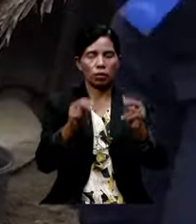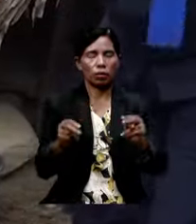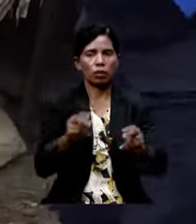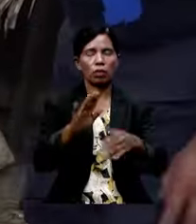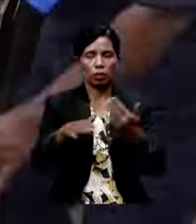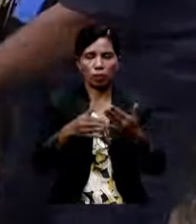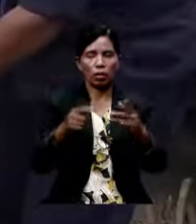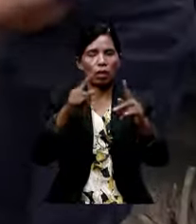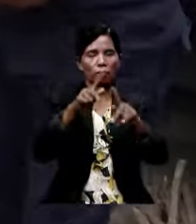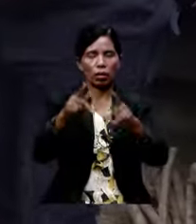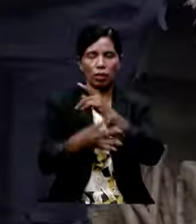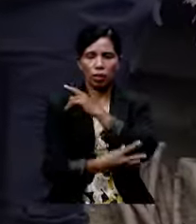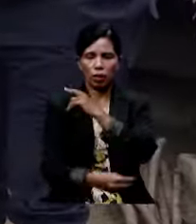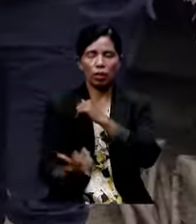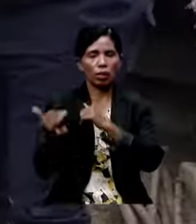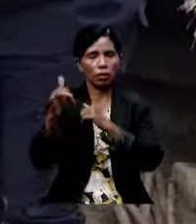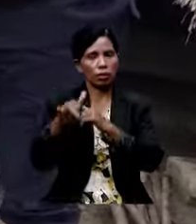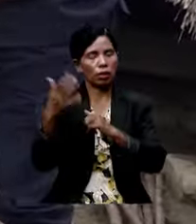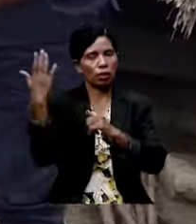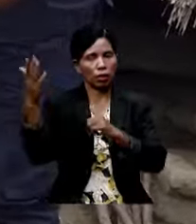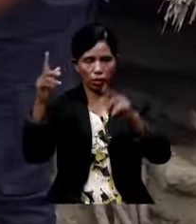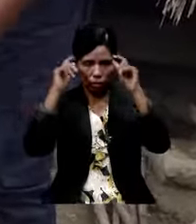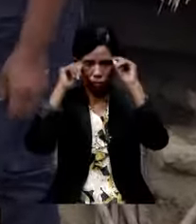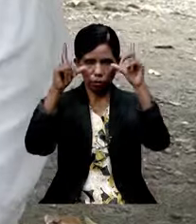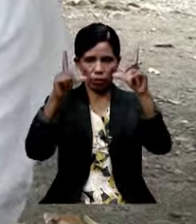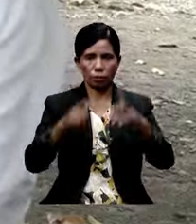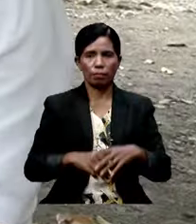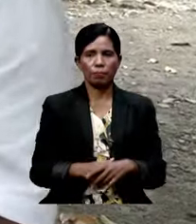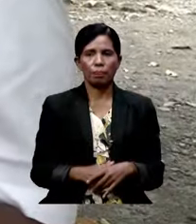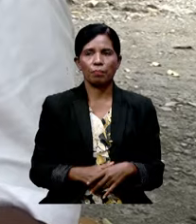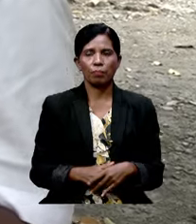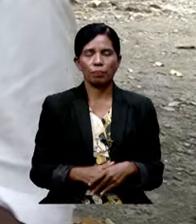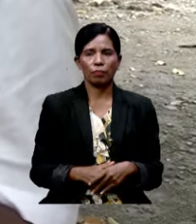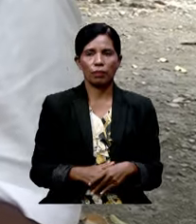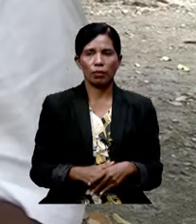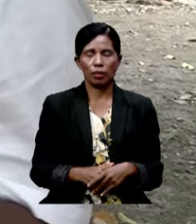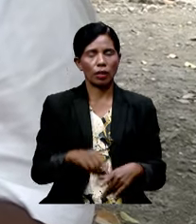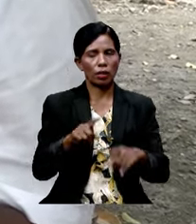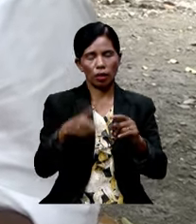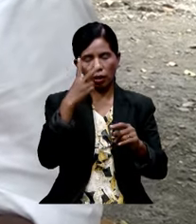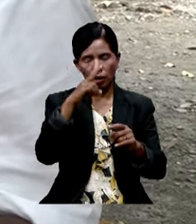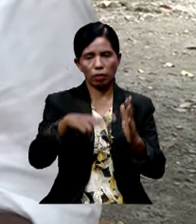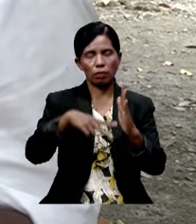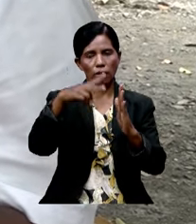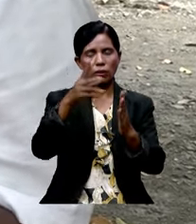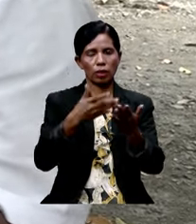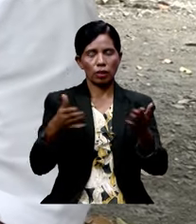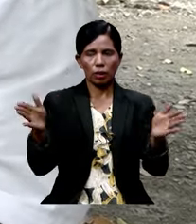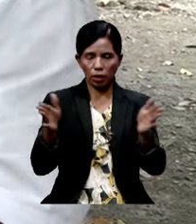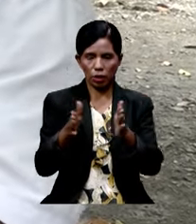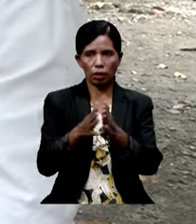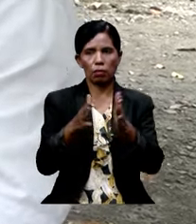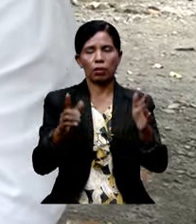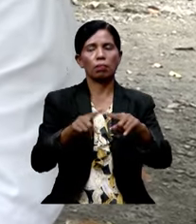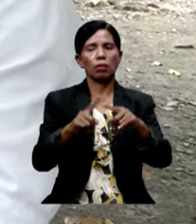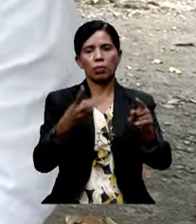ba ema vulnerável sira e a território nacional. La lika hareba ba lor sa sang kika bot. Mai be